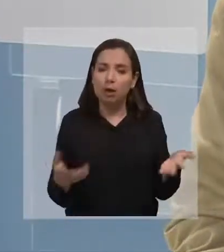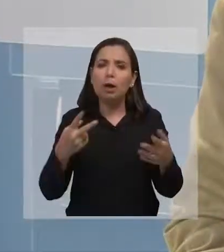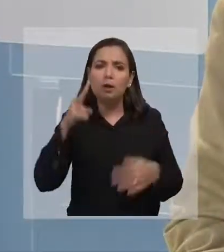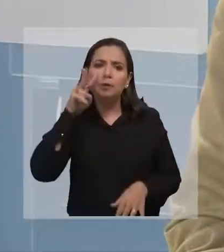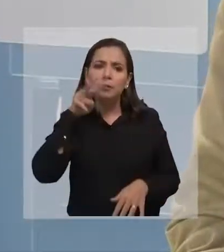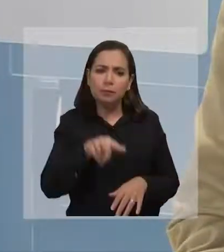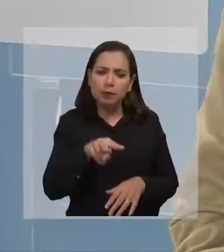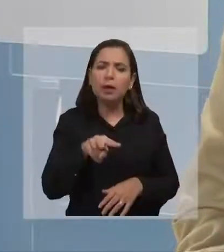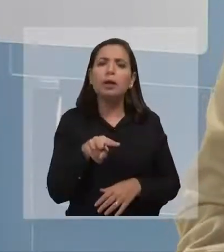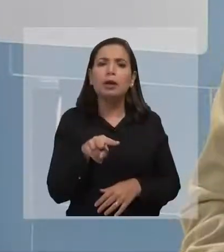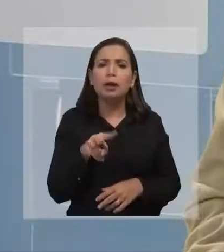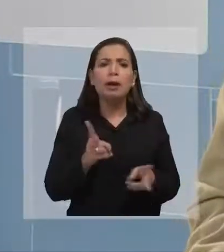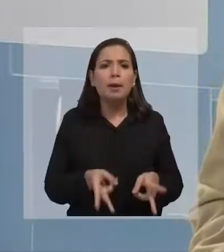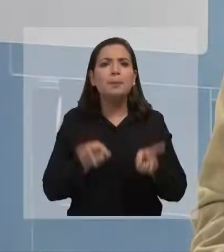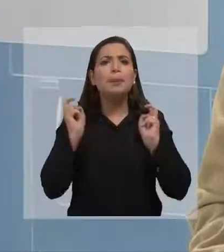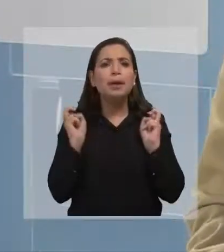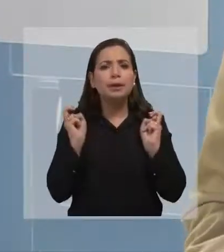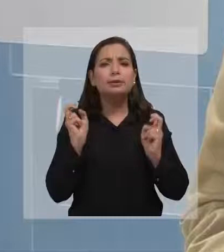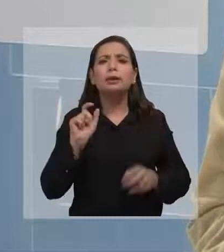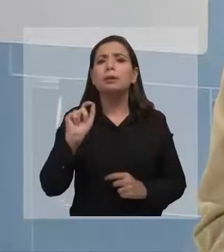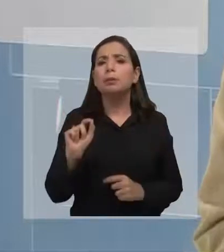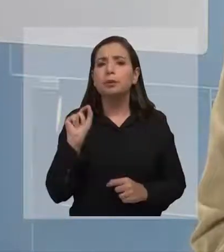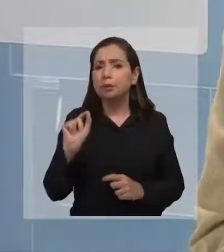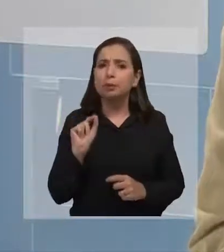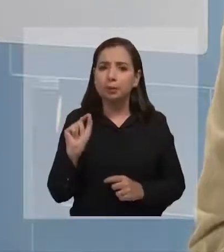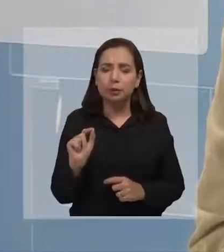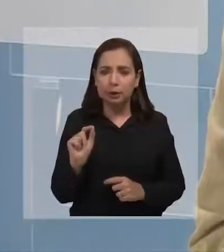ponto de vista